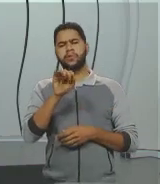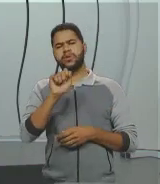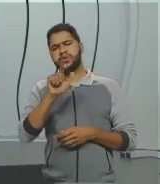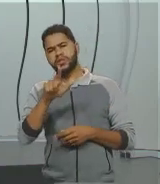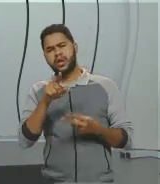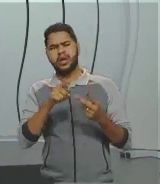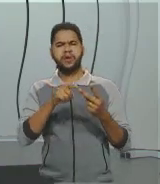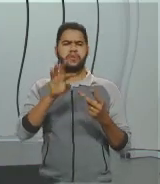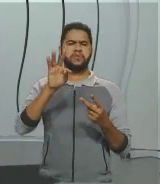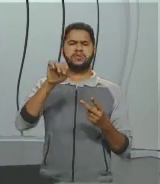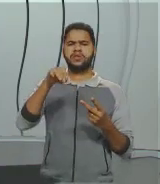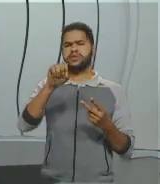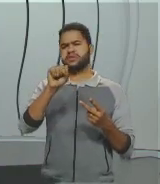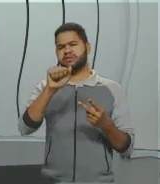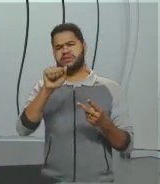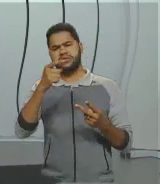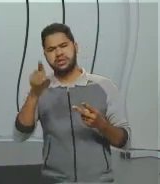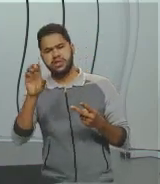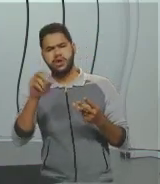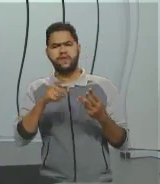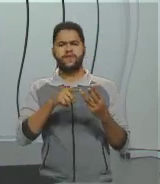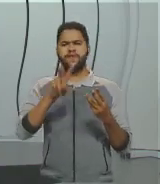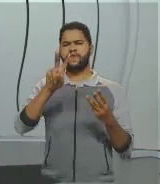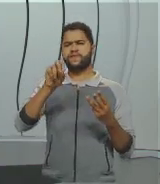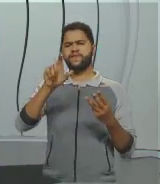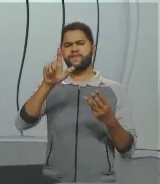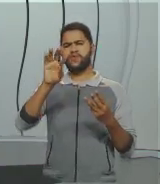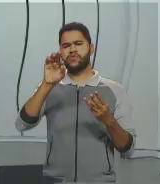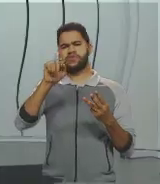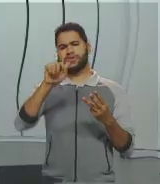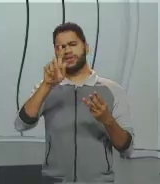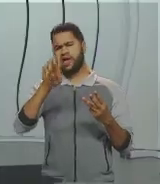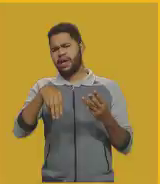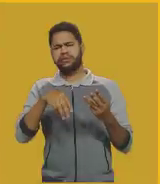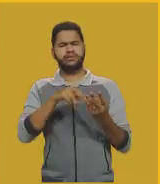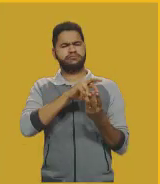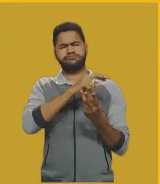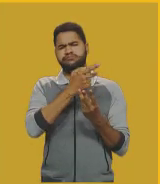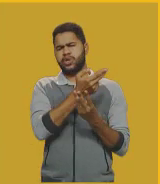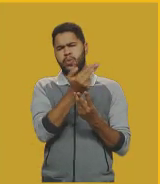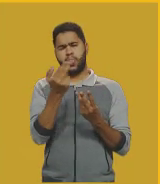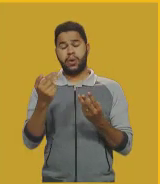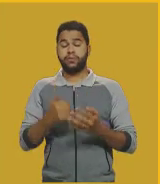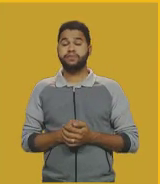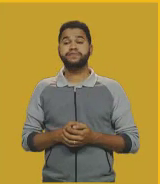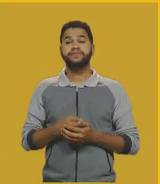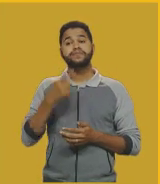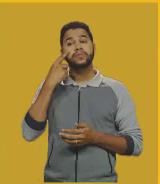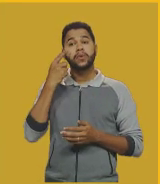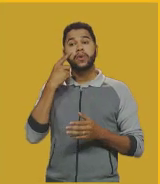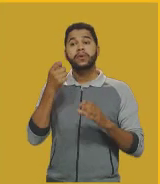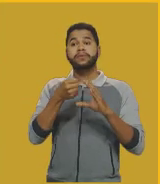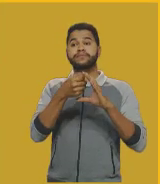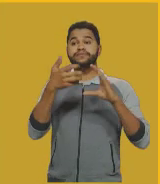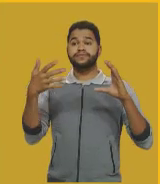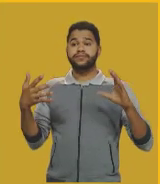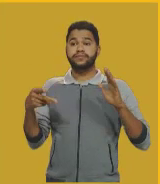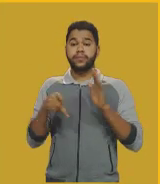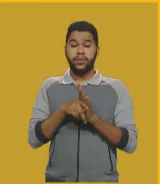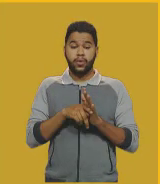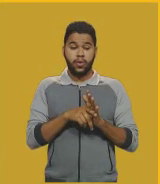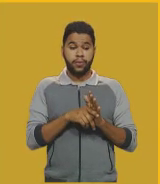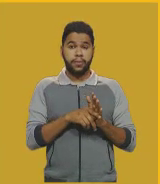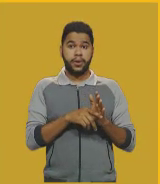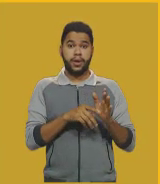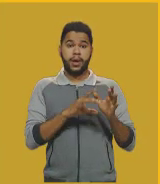a mesma coisa. Bom, então, agora, olha aí umas características de uma associação em série.